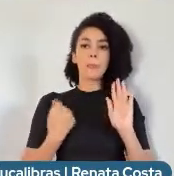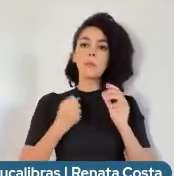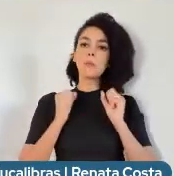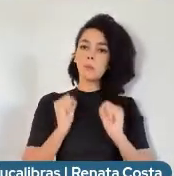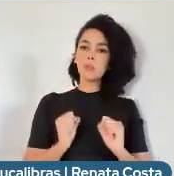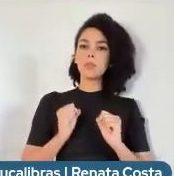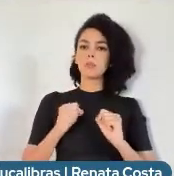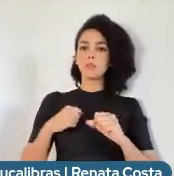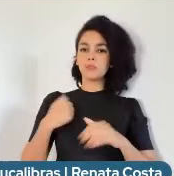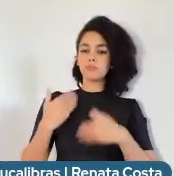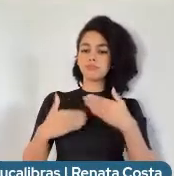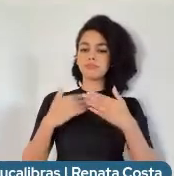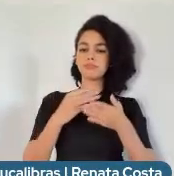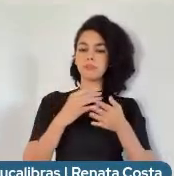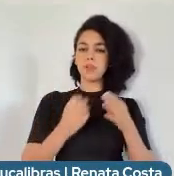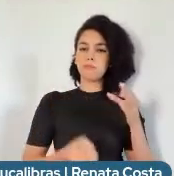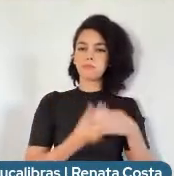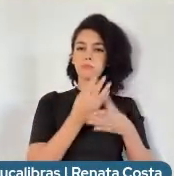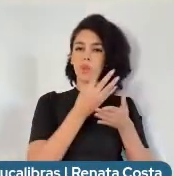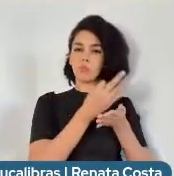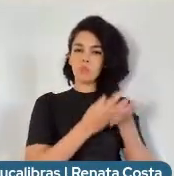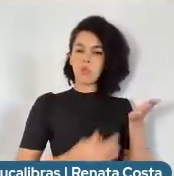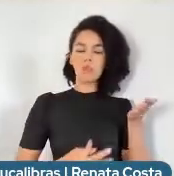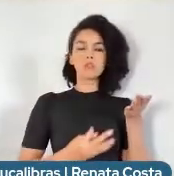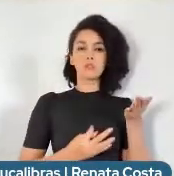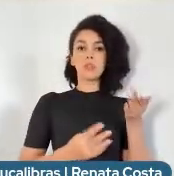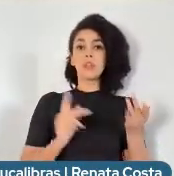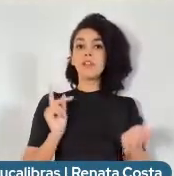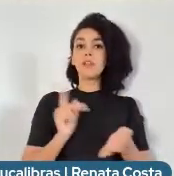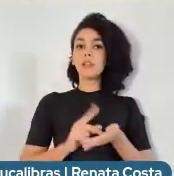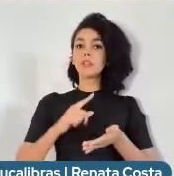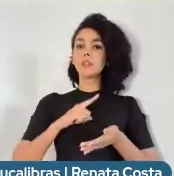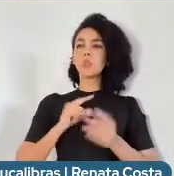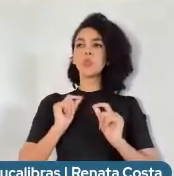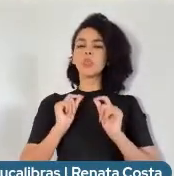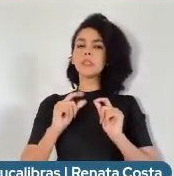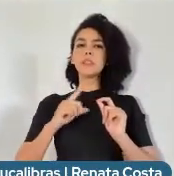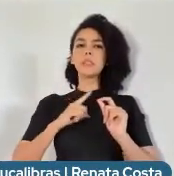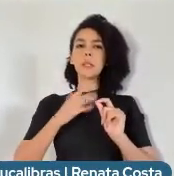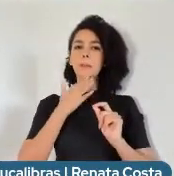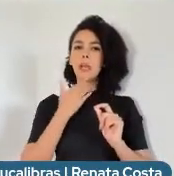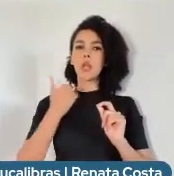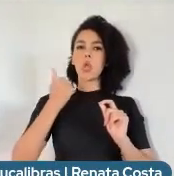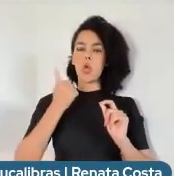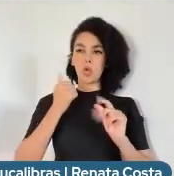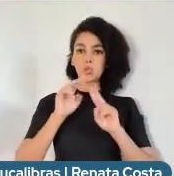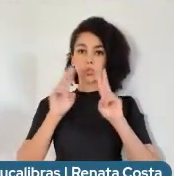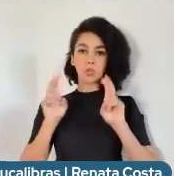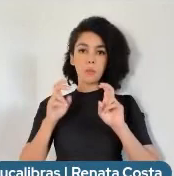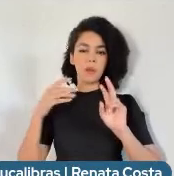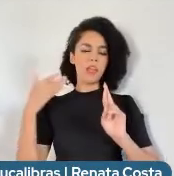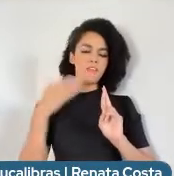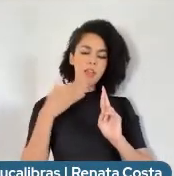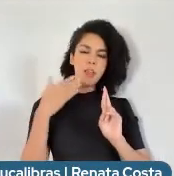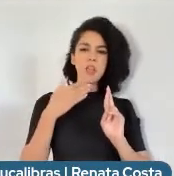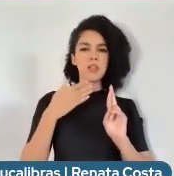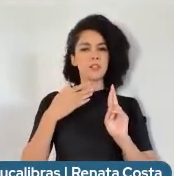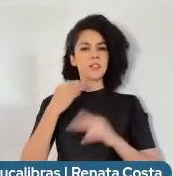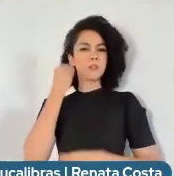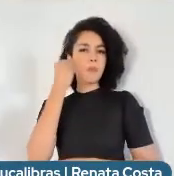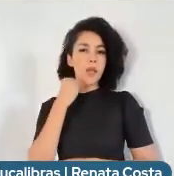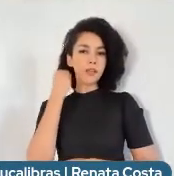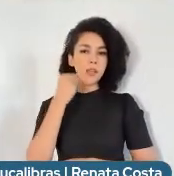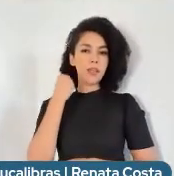um texto que, na verdade, busca o que há de melhor em termos de referências e experiências